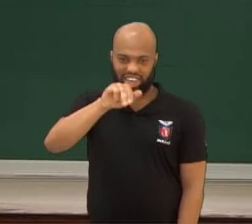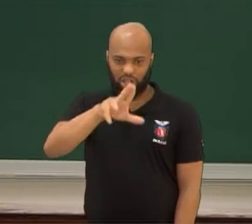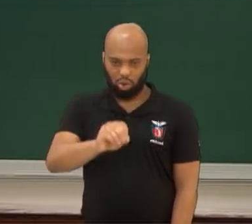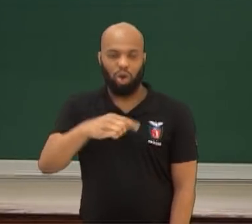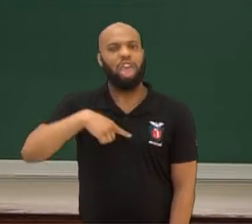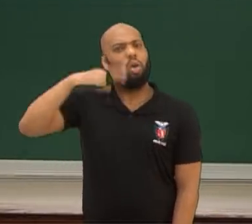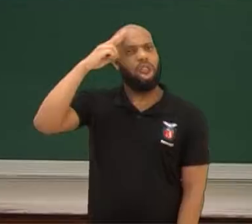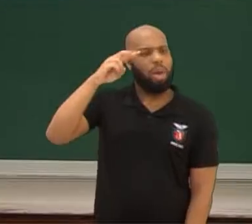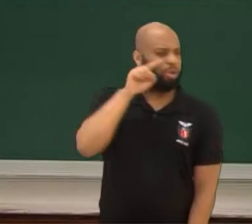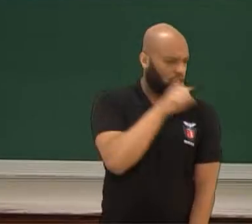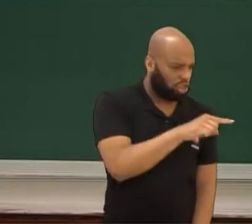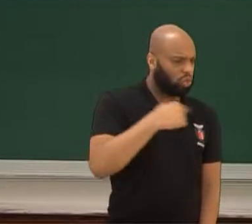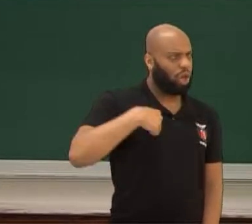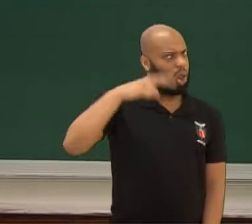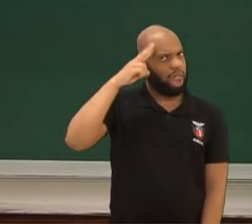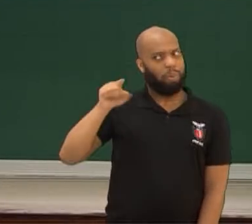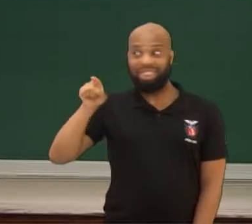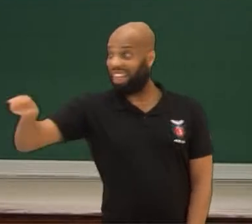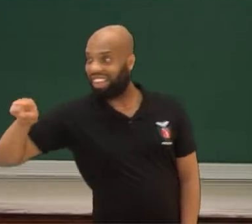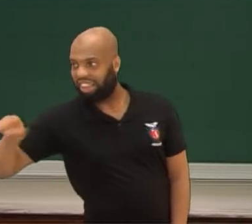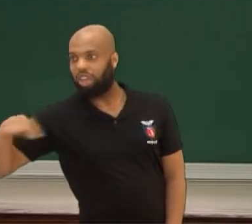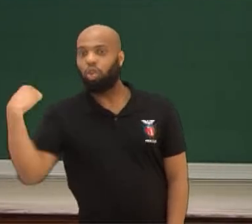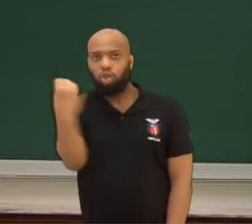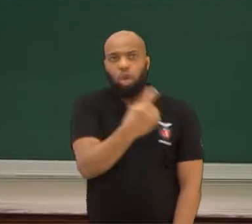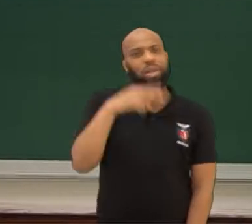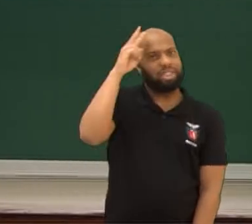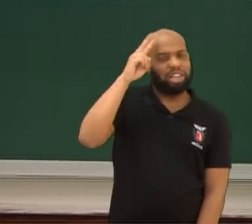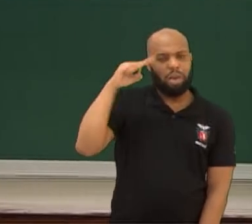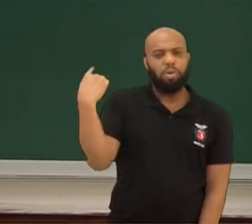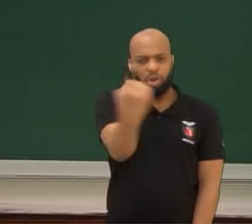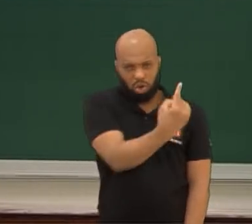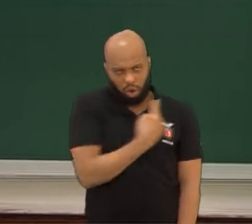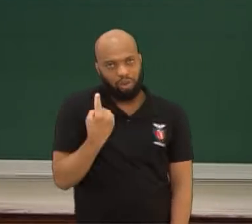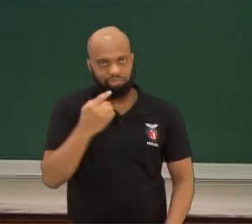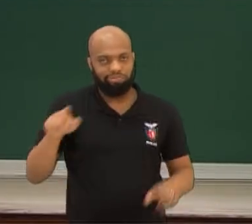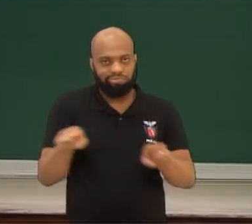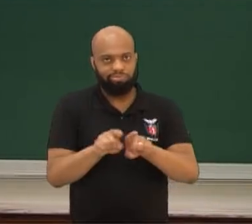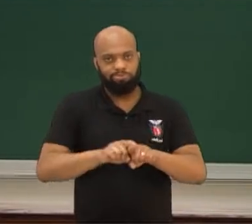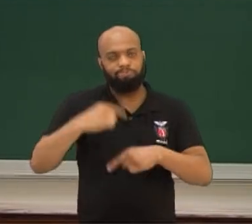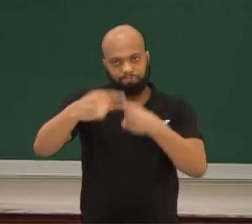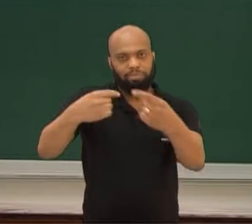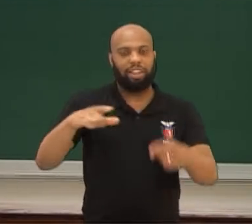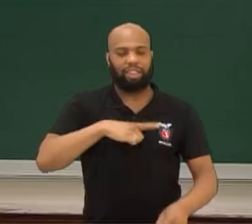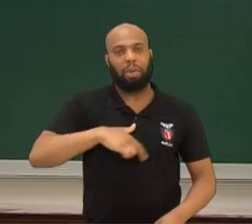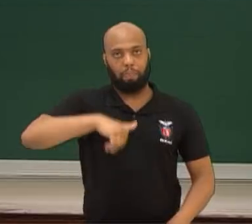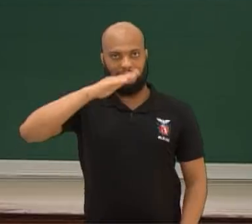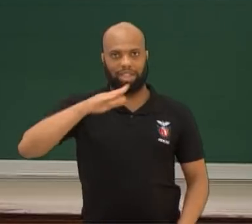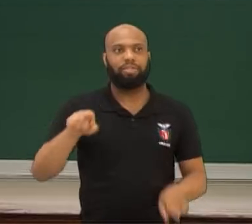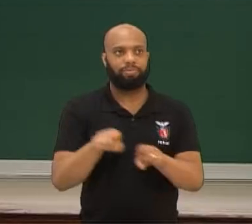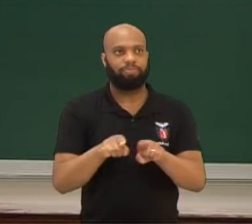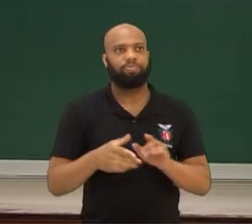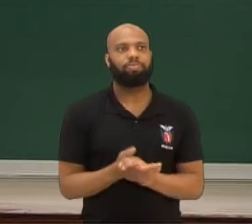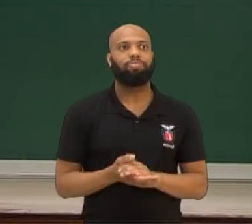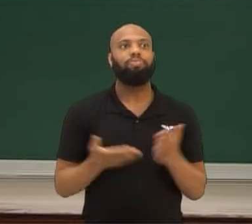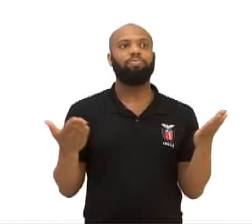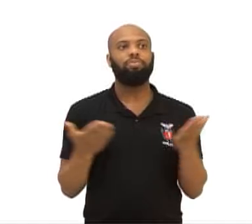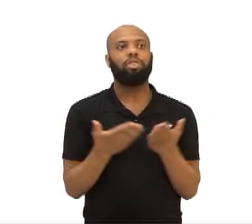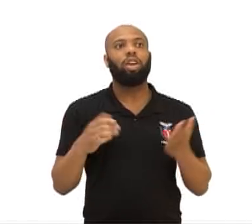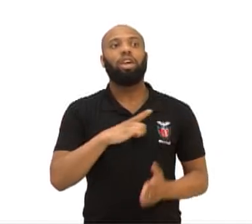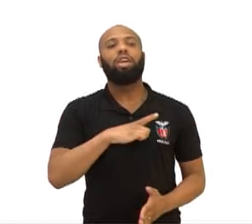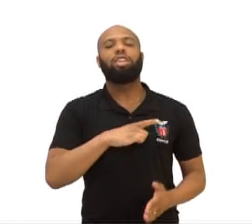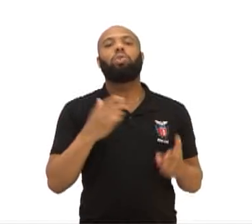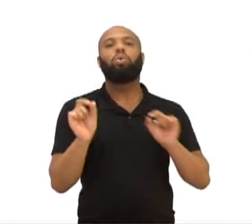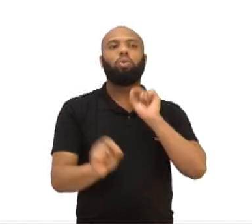me recordo daquilo, ela se recorda, nós nos recordamos e assim vai, ok? Vamos para mais exercícios? Vamos agora